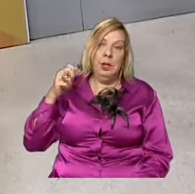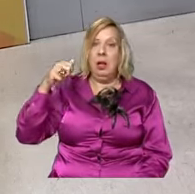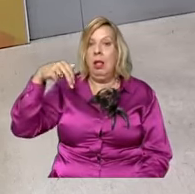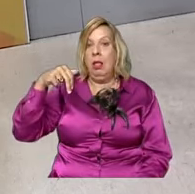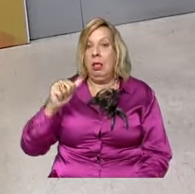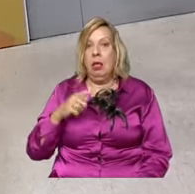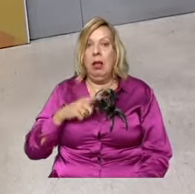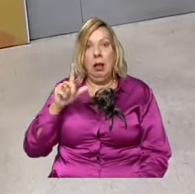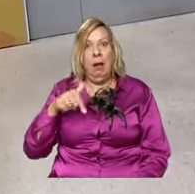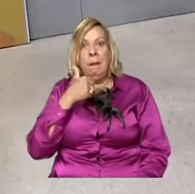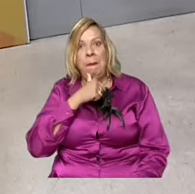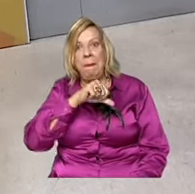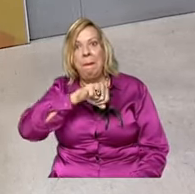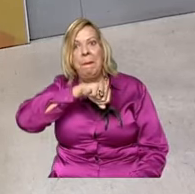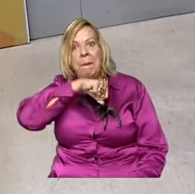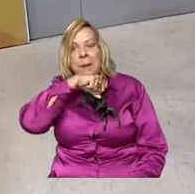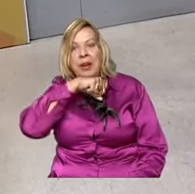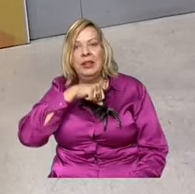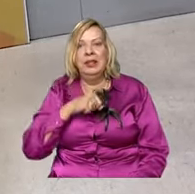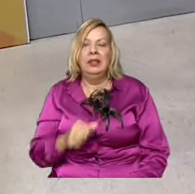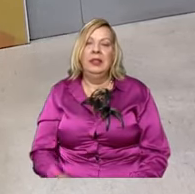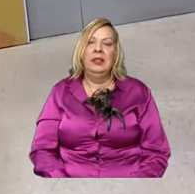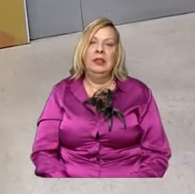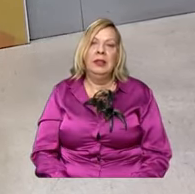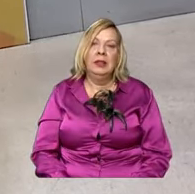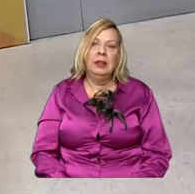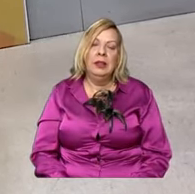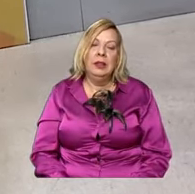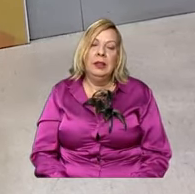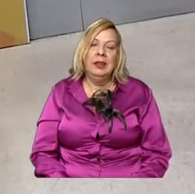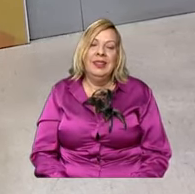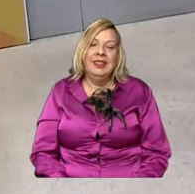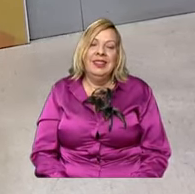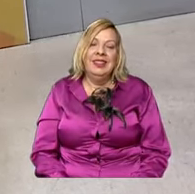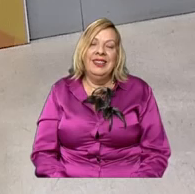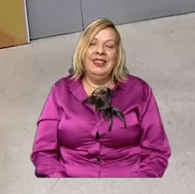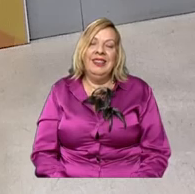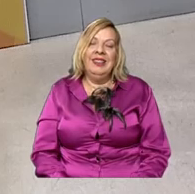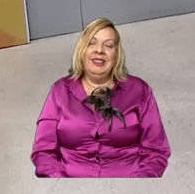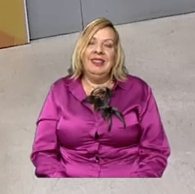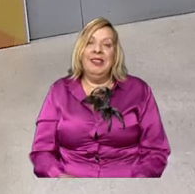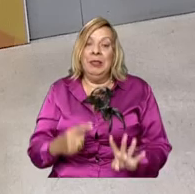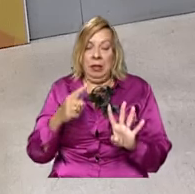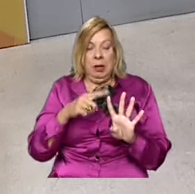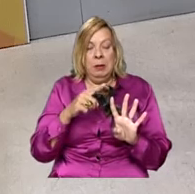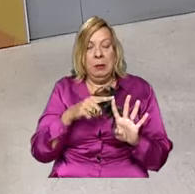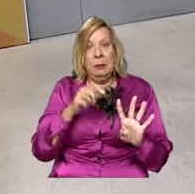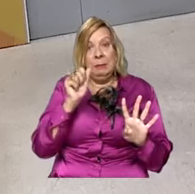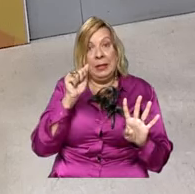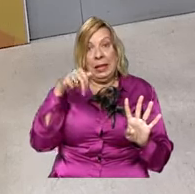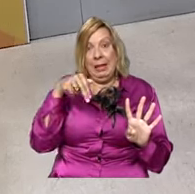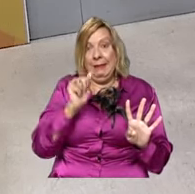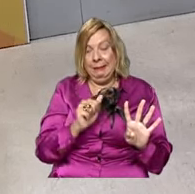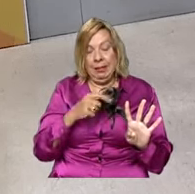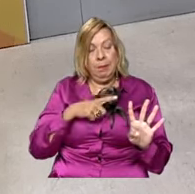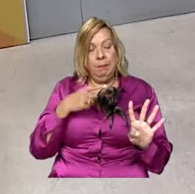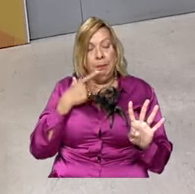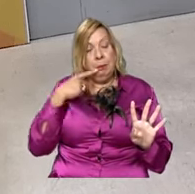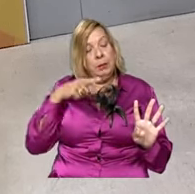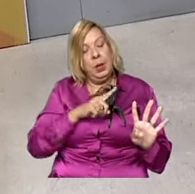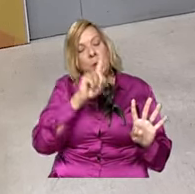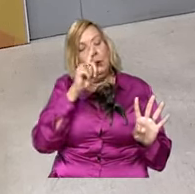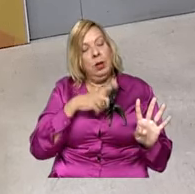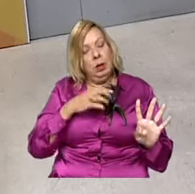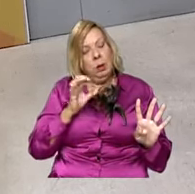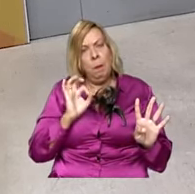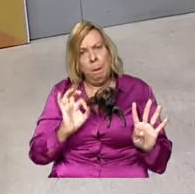uma mãezona, a Ana Carolina de Jesus. E é com a autorização dessa mãe que a